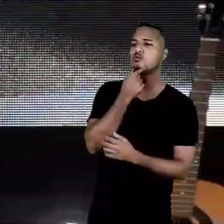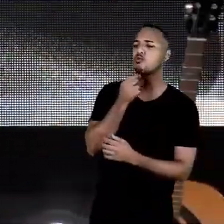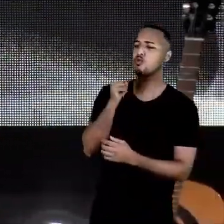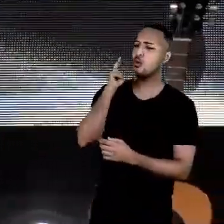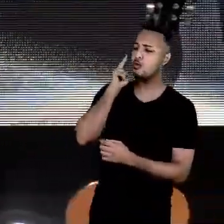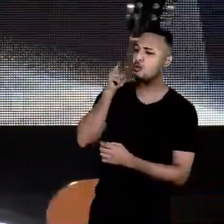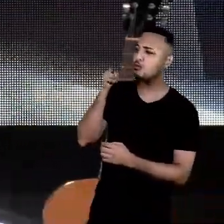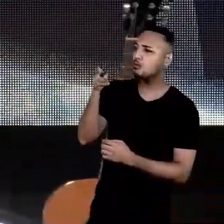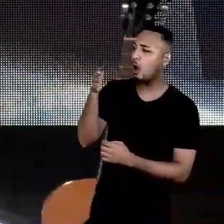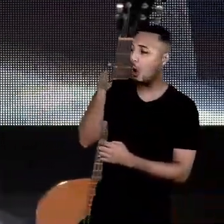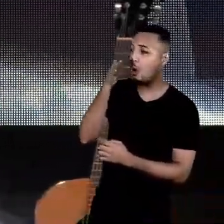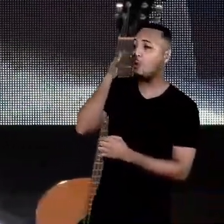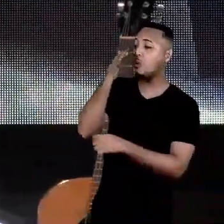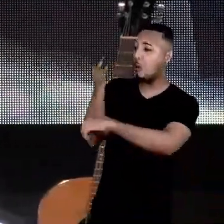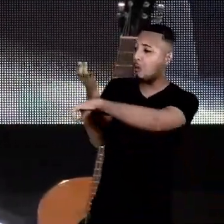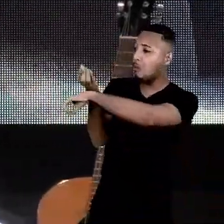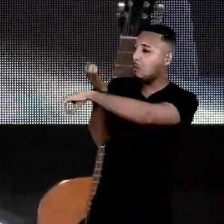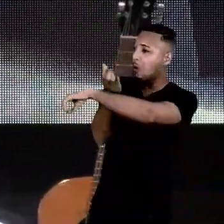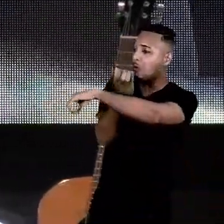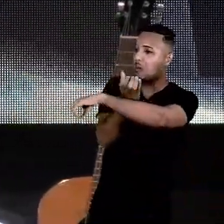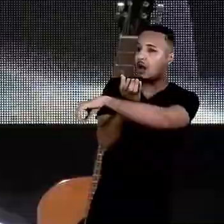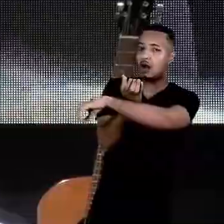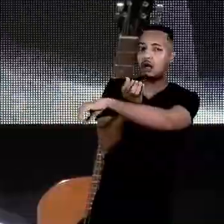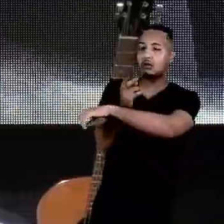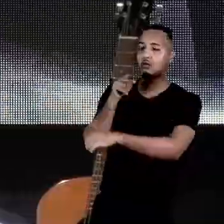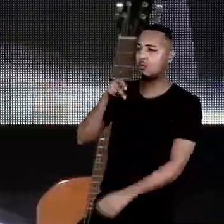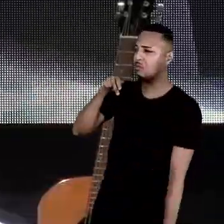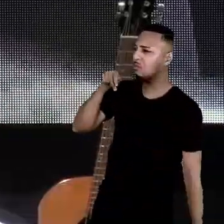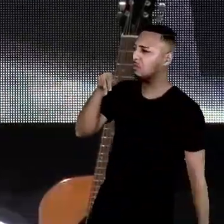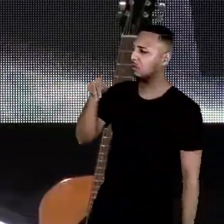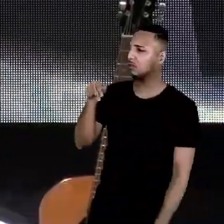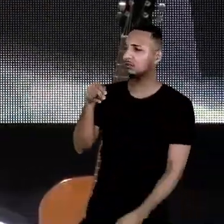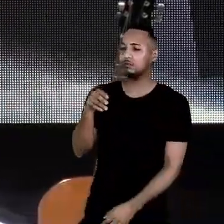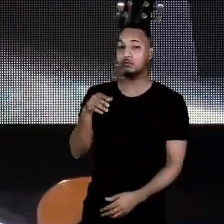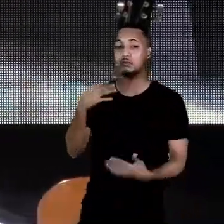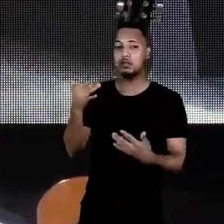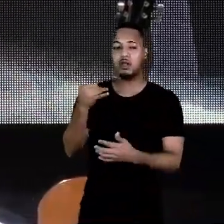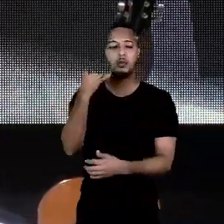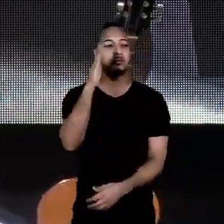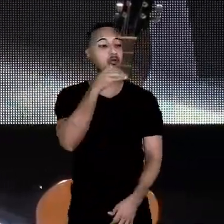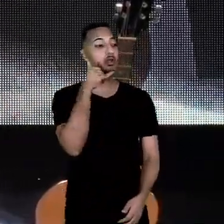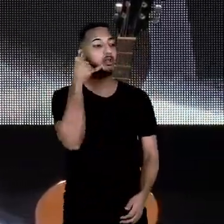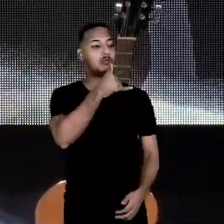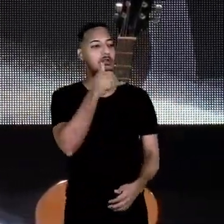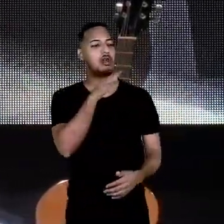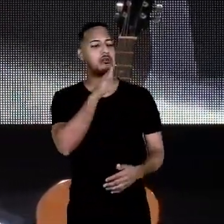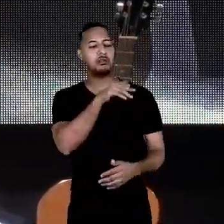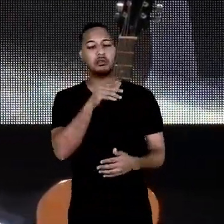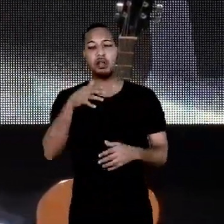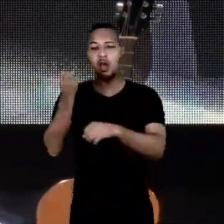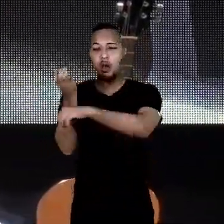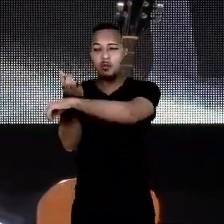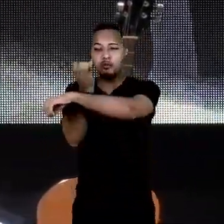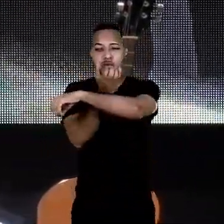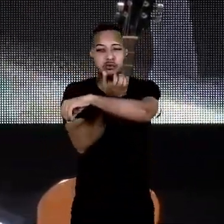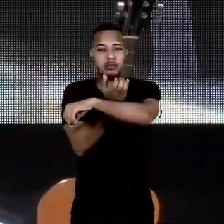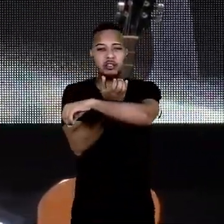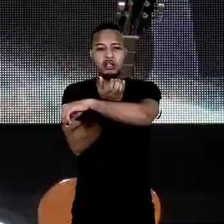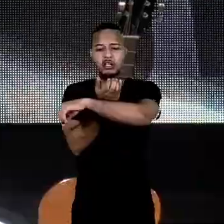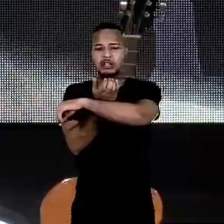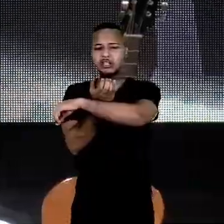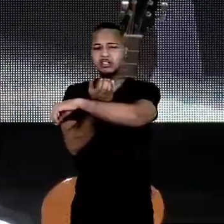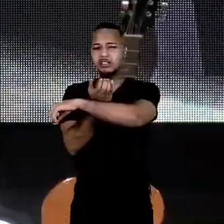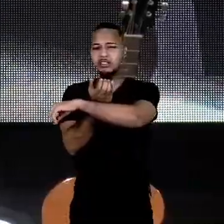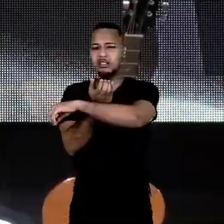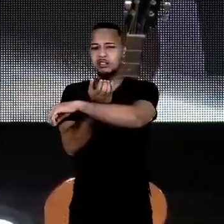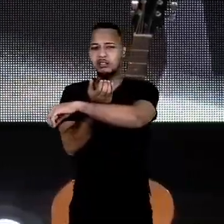aí o amigo falou: olha, o pessoal daqui, os habitantes, costumam chamar esse arbusto de arbusto, espere um pouquinho. E